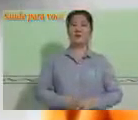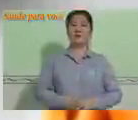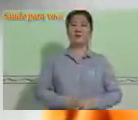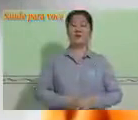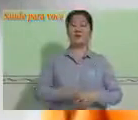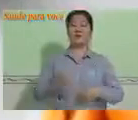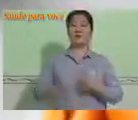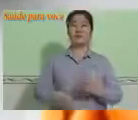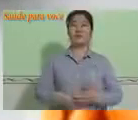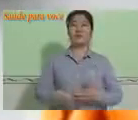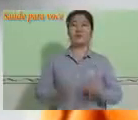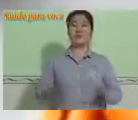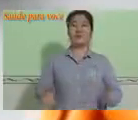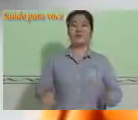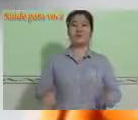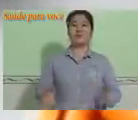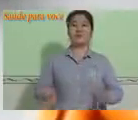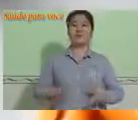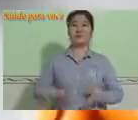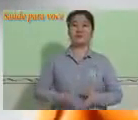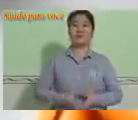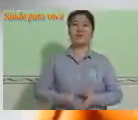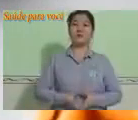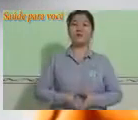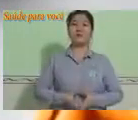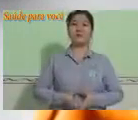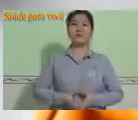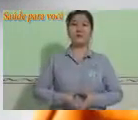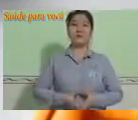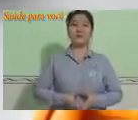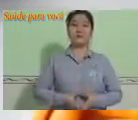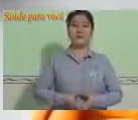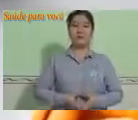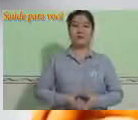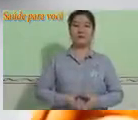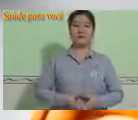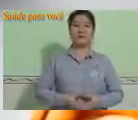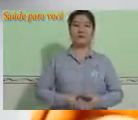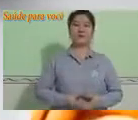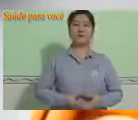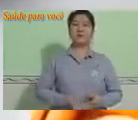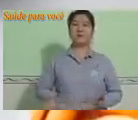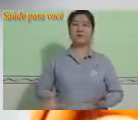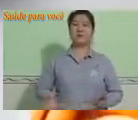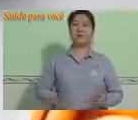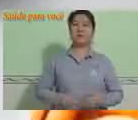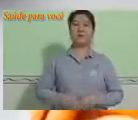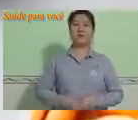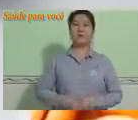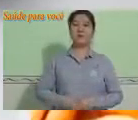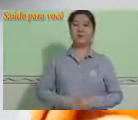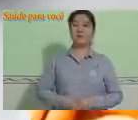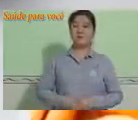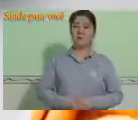Por ter baixo nível glicêmico, ajuda a prevenir a diabetes também. Ponto. Além de comer os alimentos certos, é importante